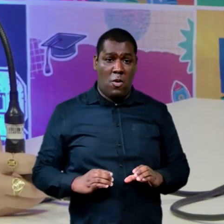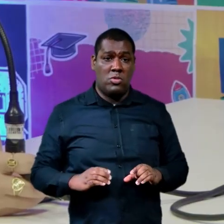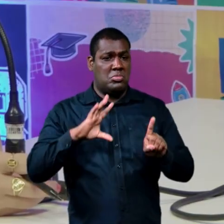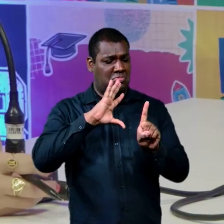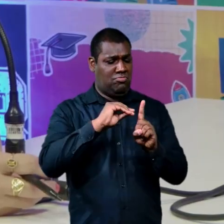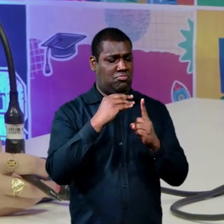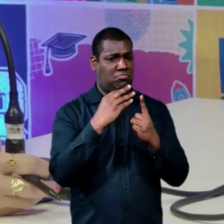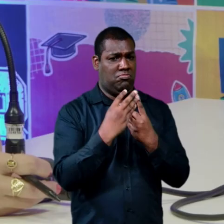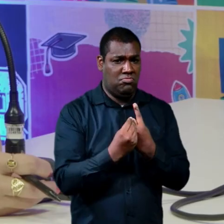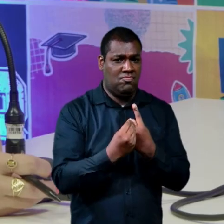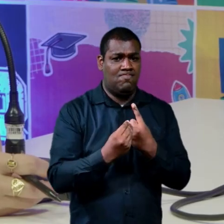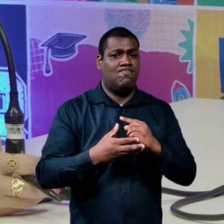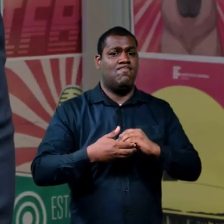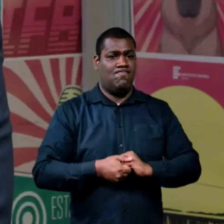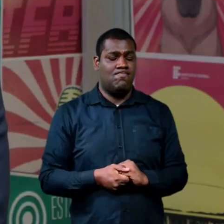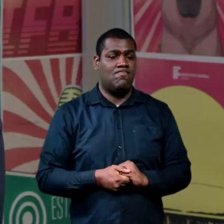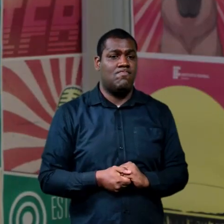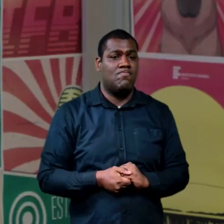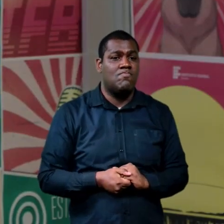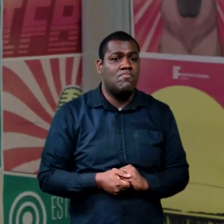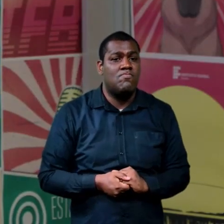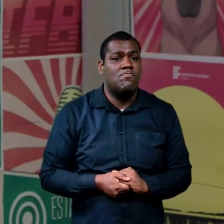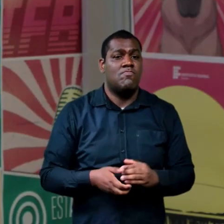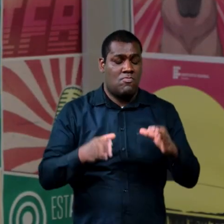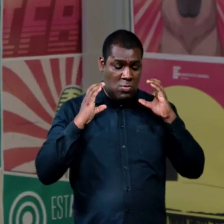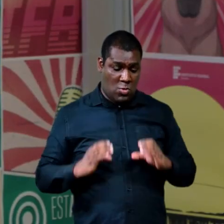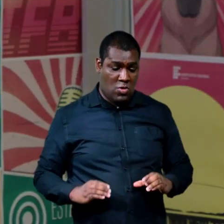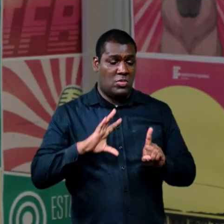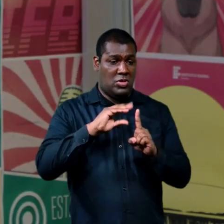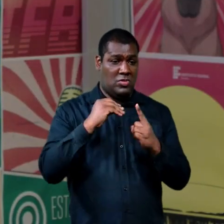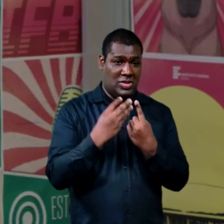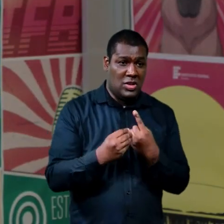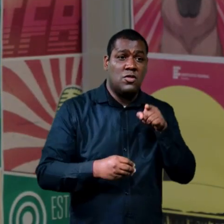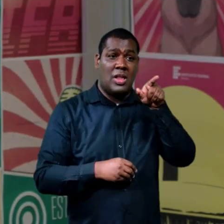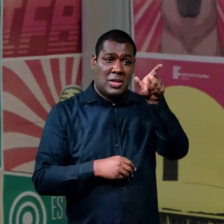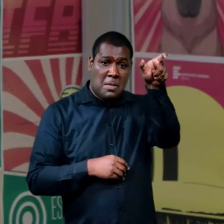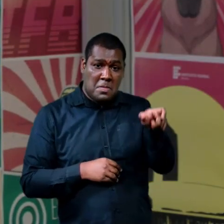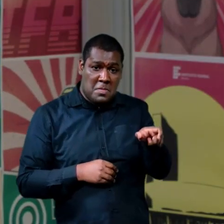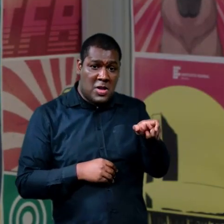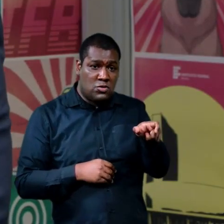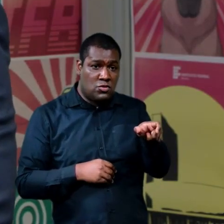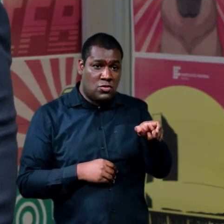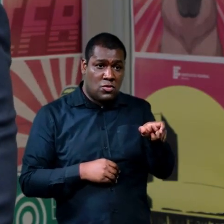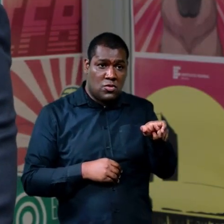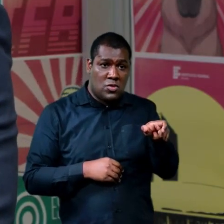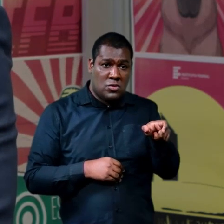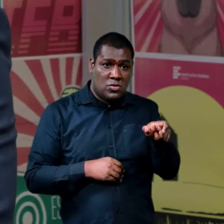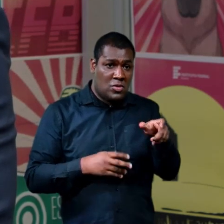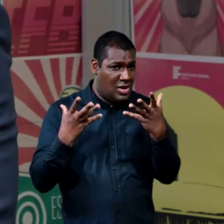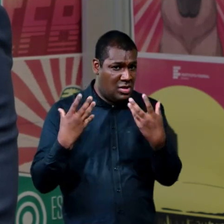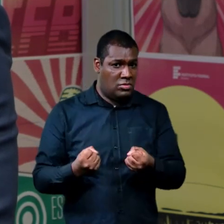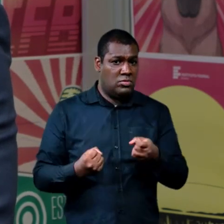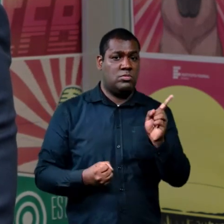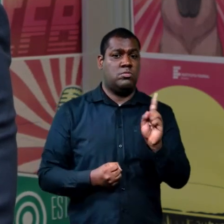sexual, que ocorrem de forma não consensual, de forma não consentida. Elas podem